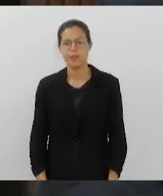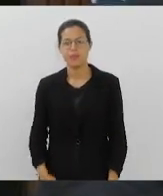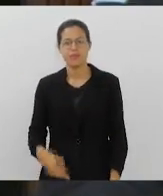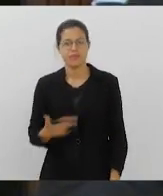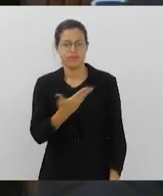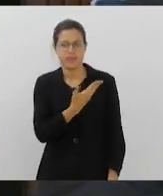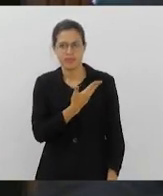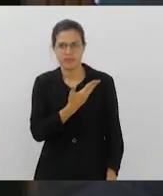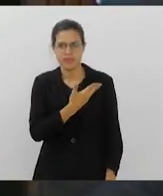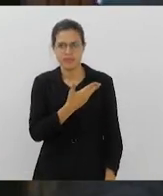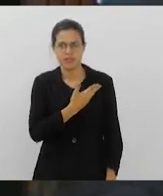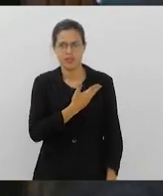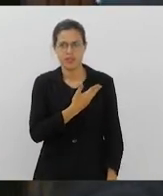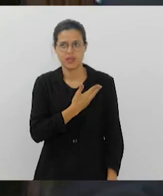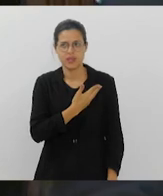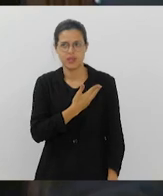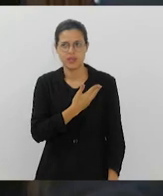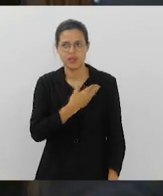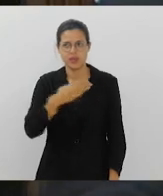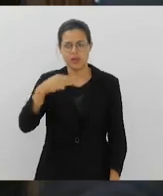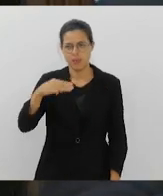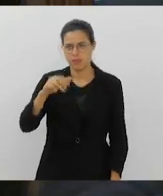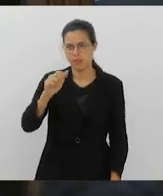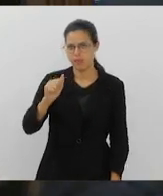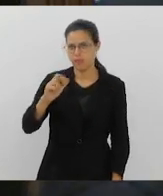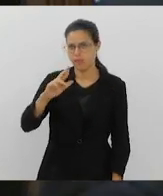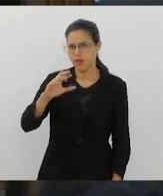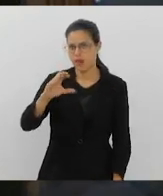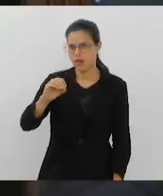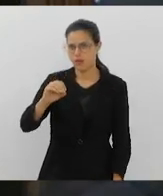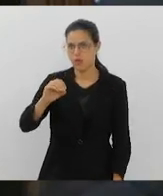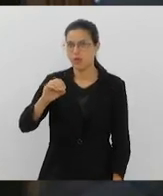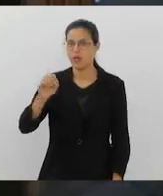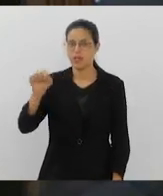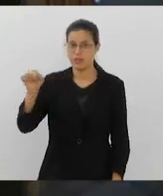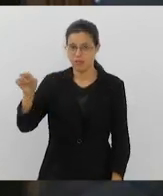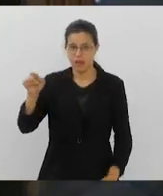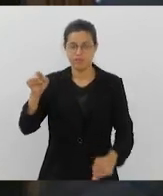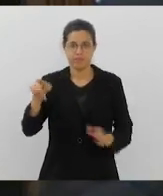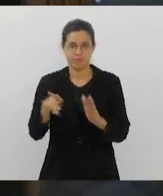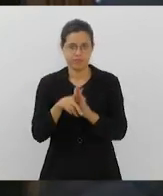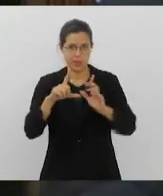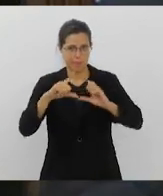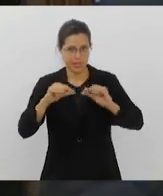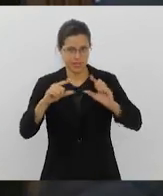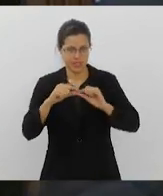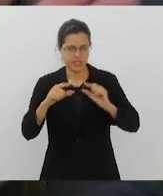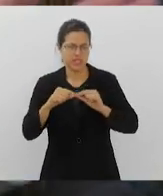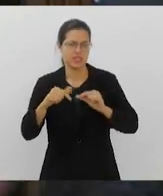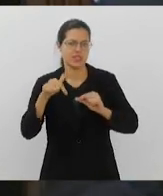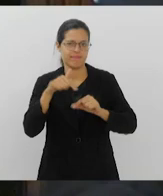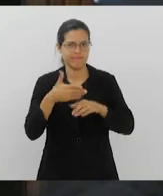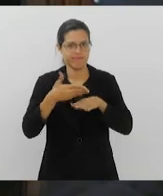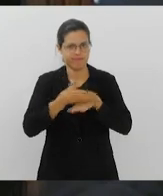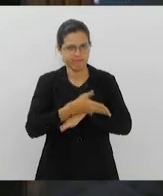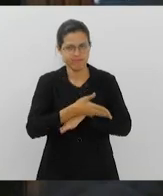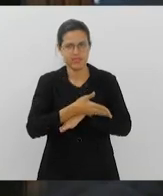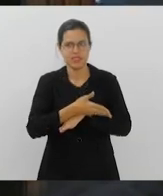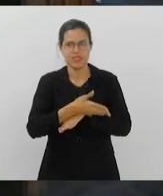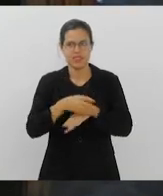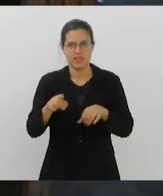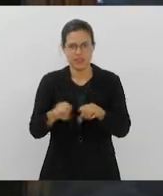coronel Marco Alves, que veio de Brasília aqui para poder estar junto conosco, meu faixa preta